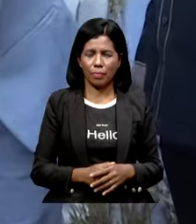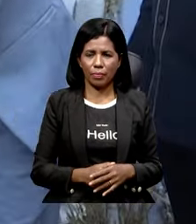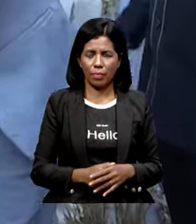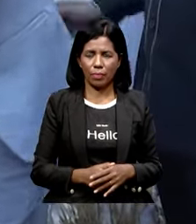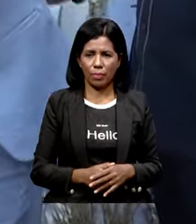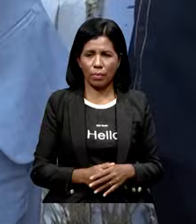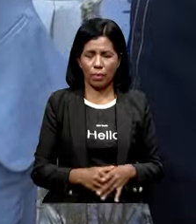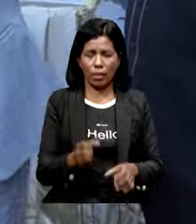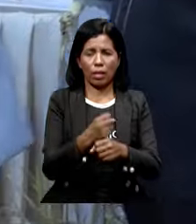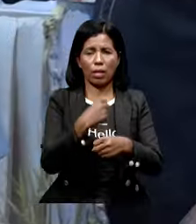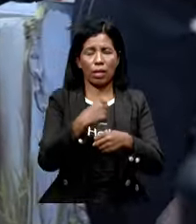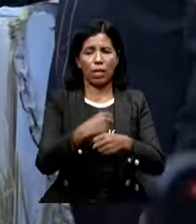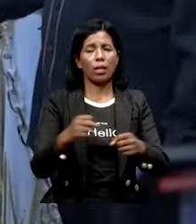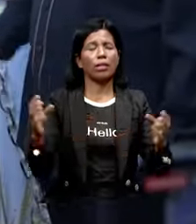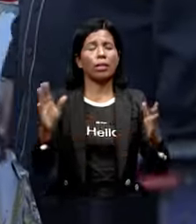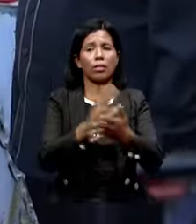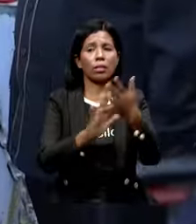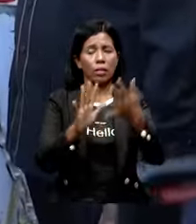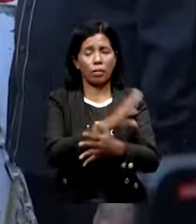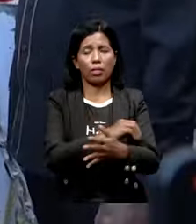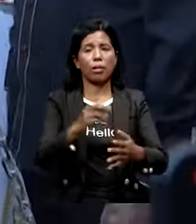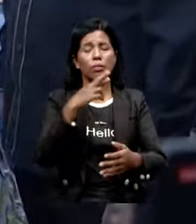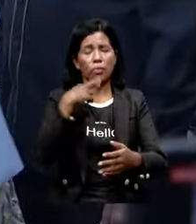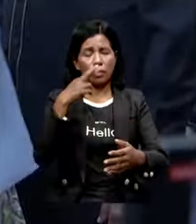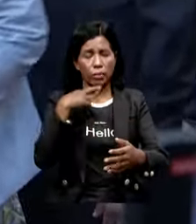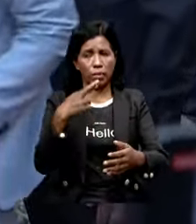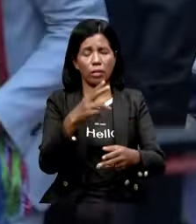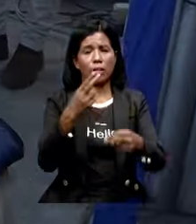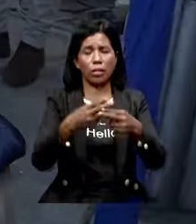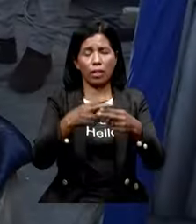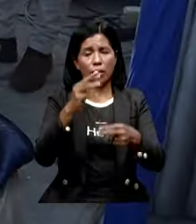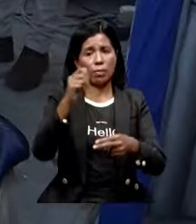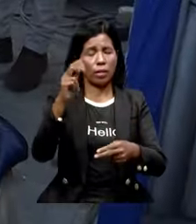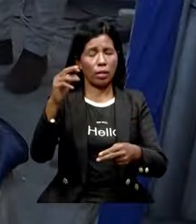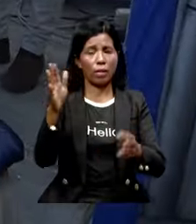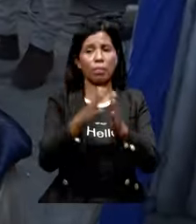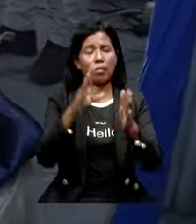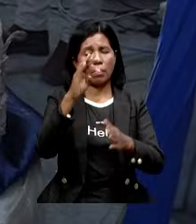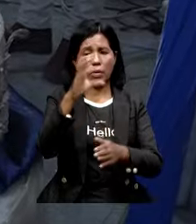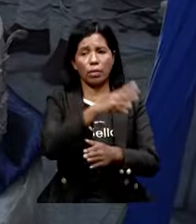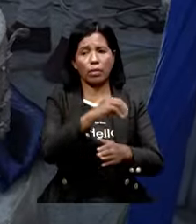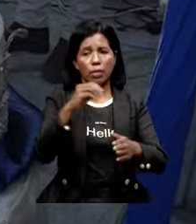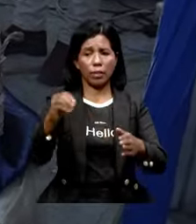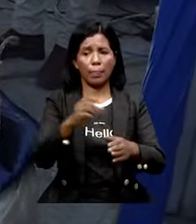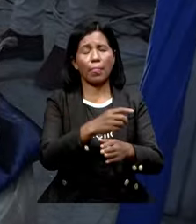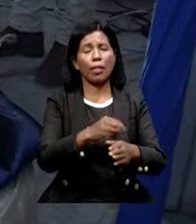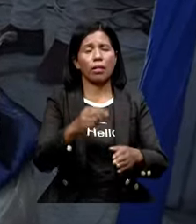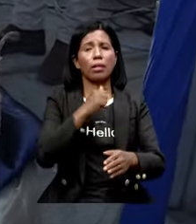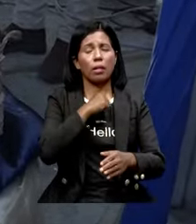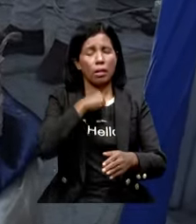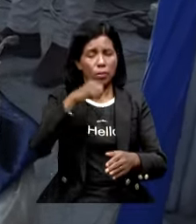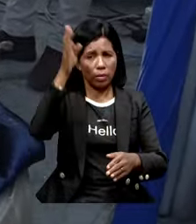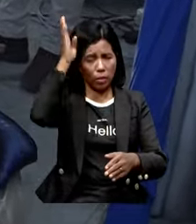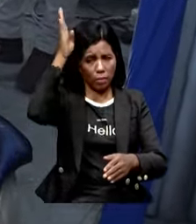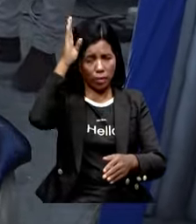A foi em lançamento da Hulu para produto fosso original Timor-Leste, o marca Manabot, Rússia e Câmara Comércio dos Timor-Leste, Dom Virgílio Cardeado